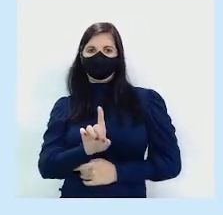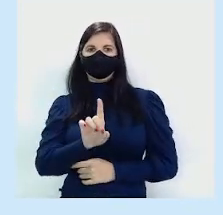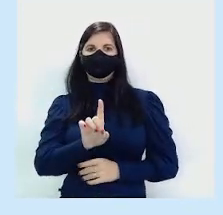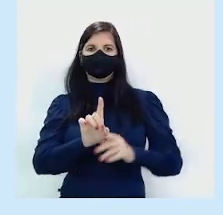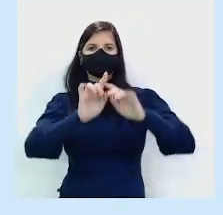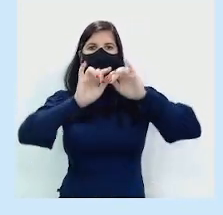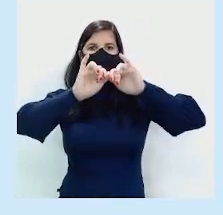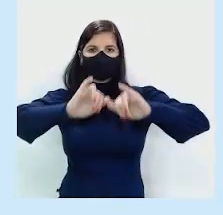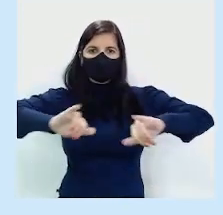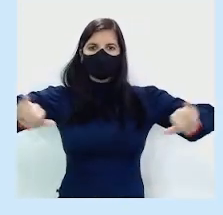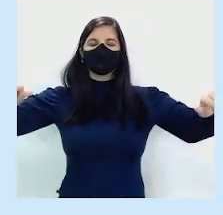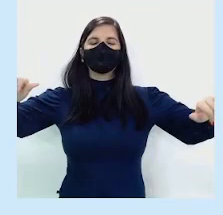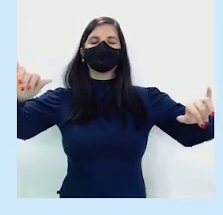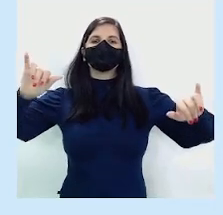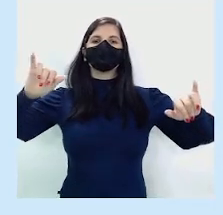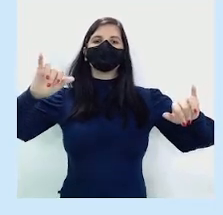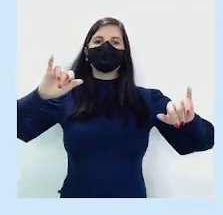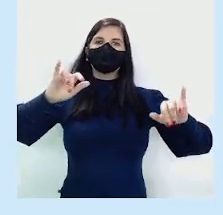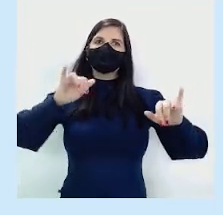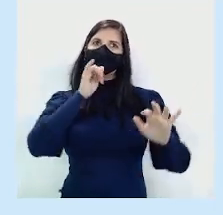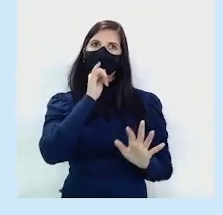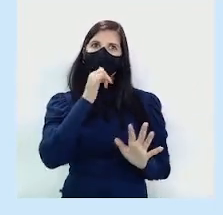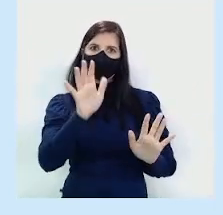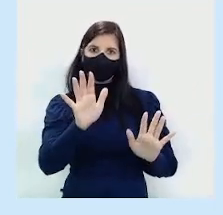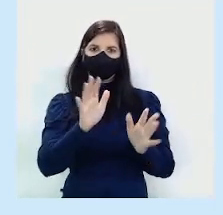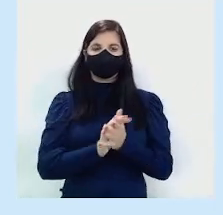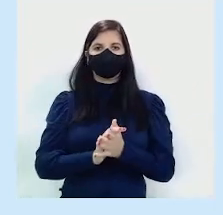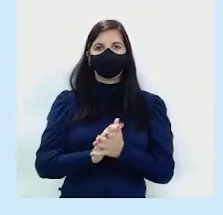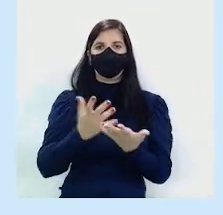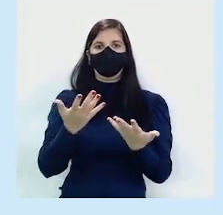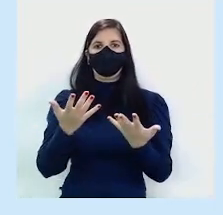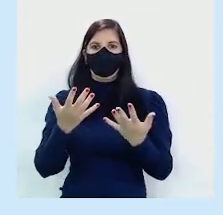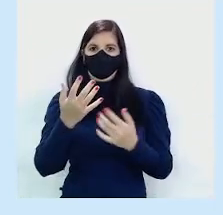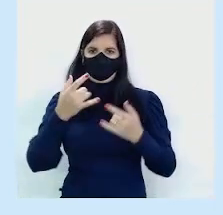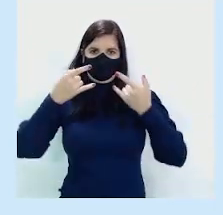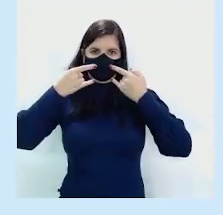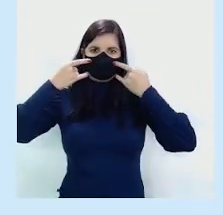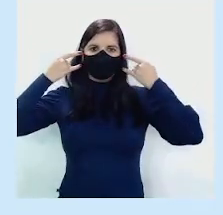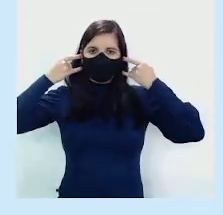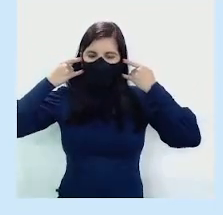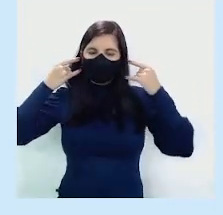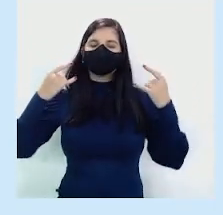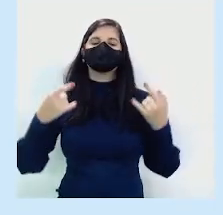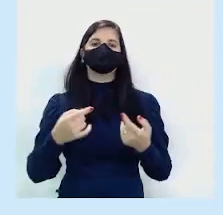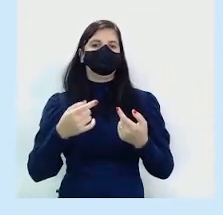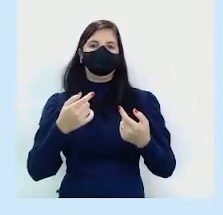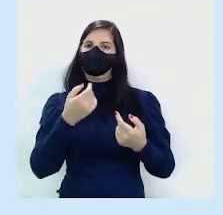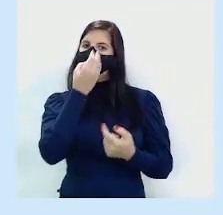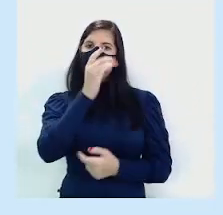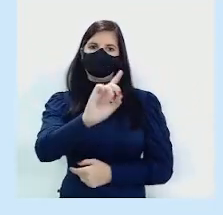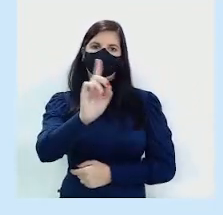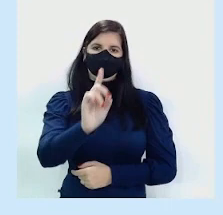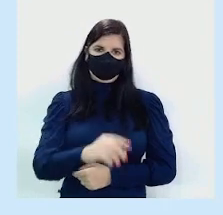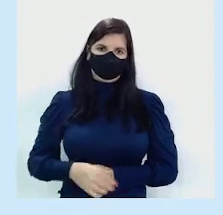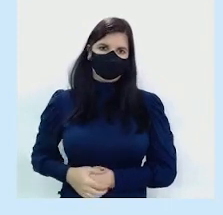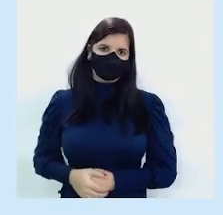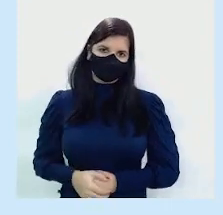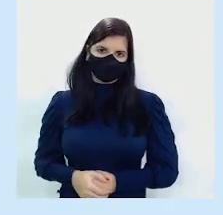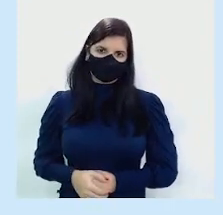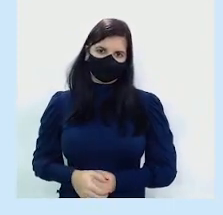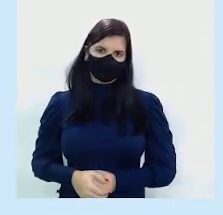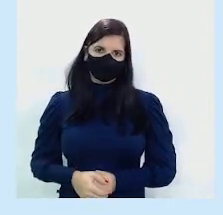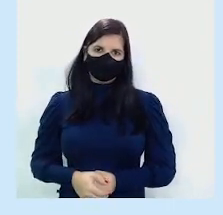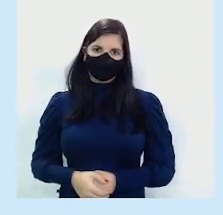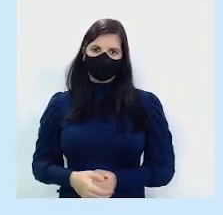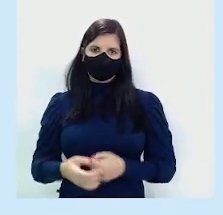para vocês uma informação do tipo: a máscara ela não funciona